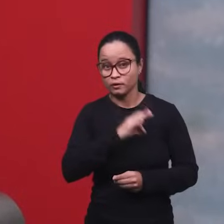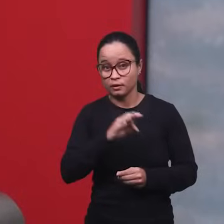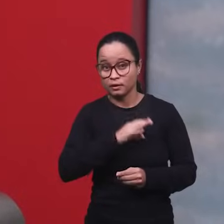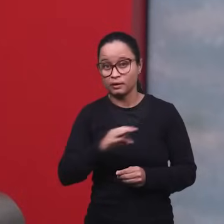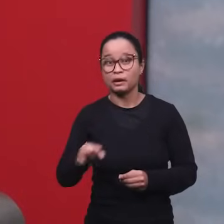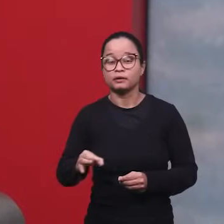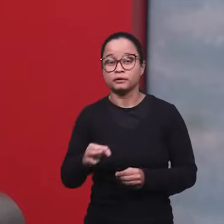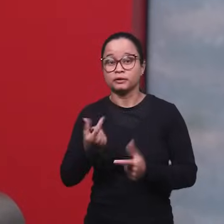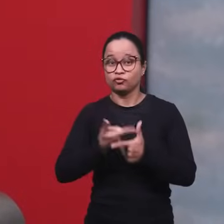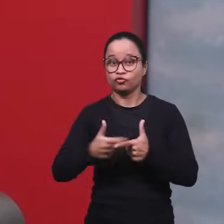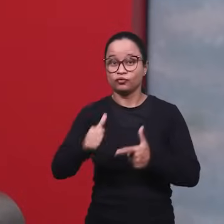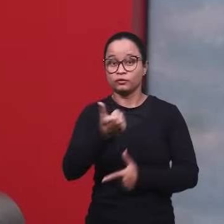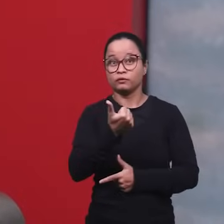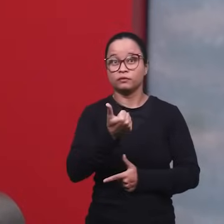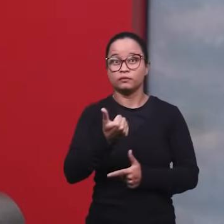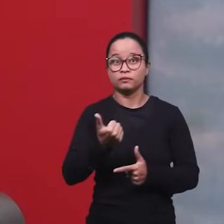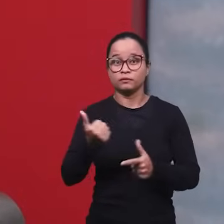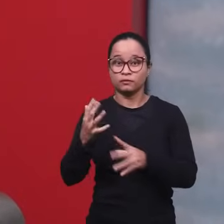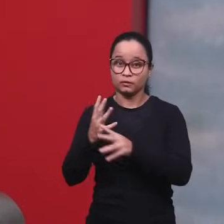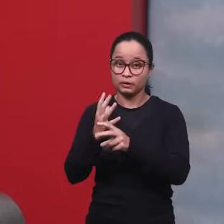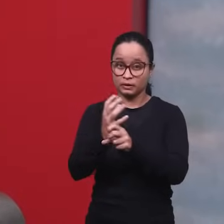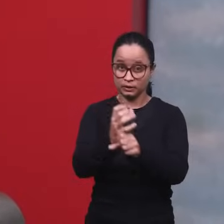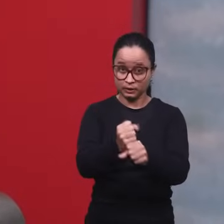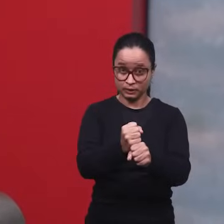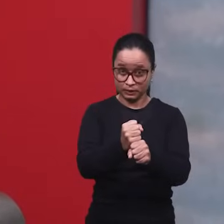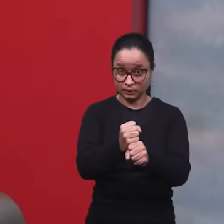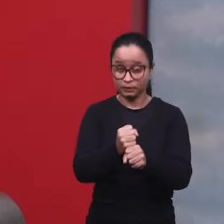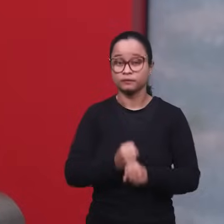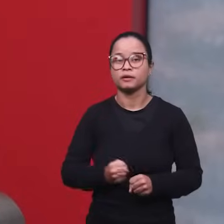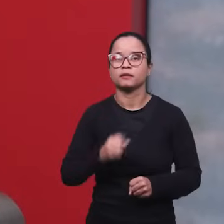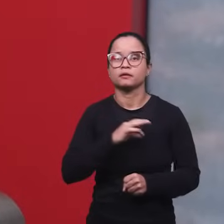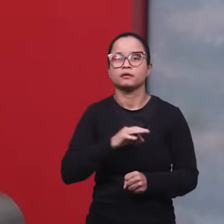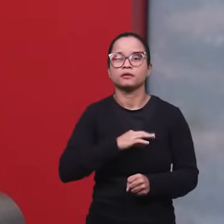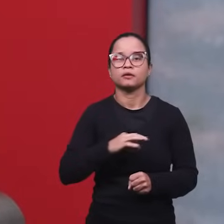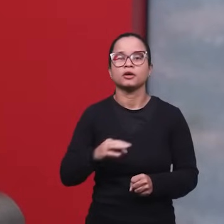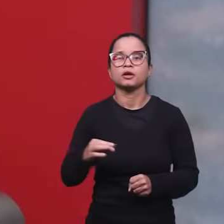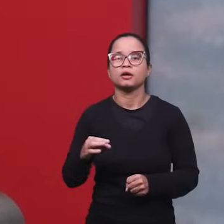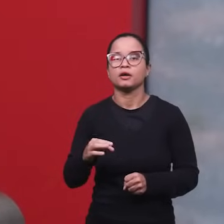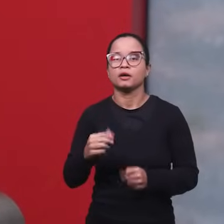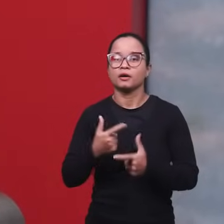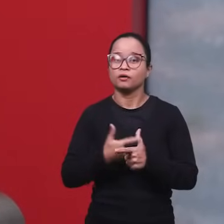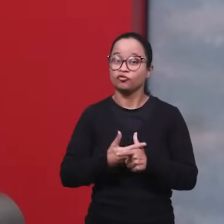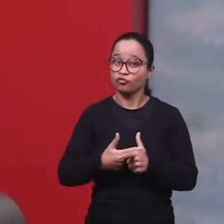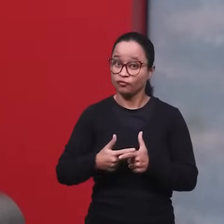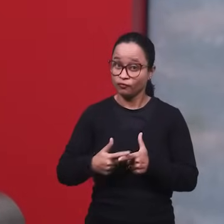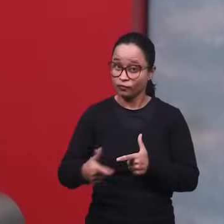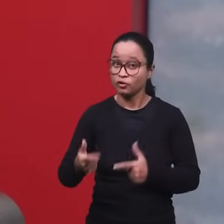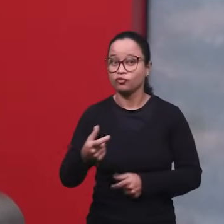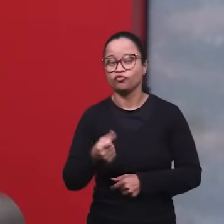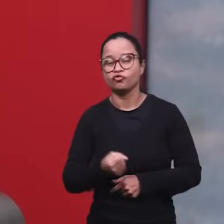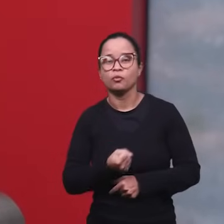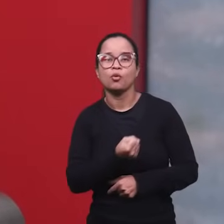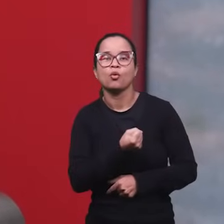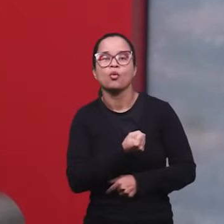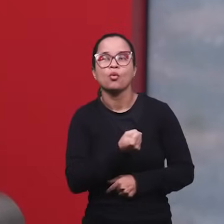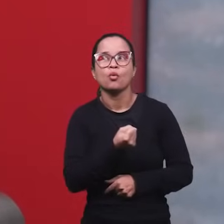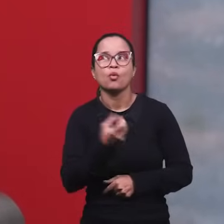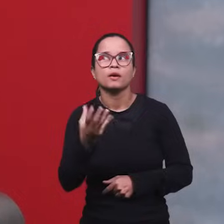salários, divide por 100. Desculpa, pega essa média de todos os seus salários e divide pelo número de salários. Então, assim, se